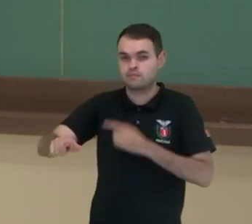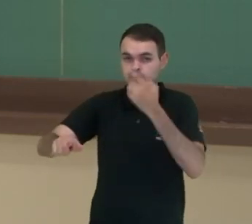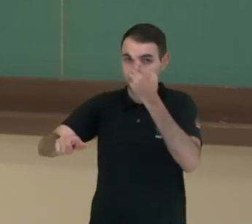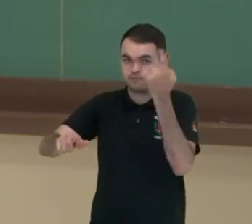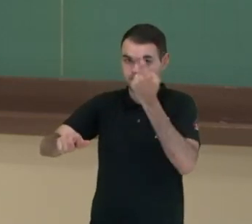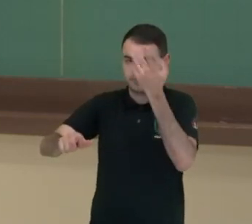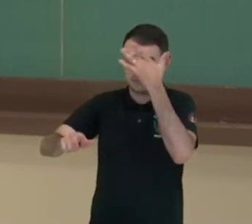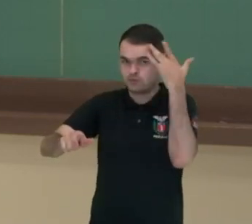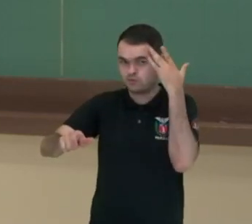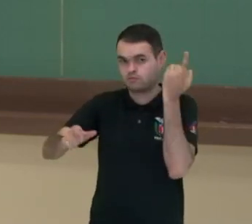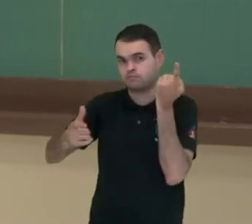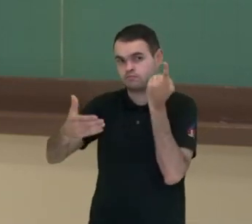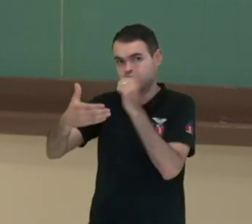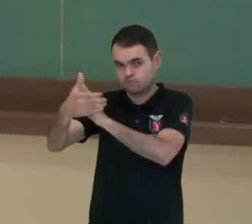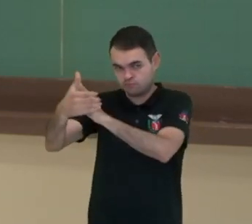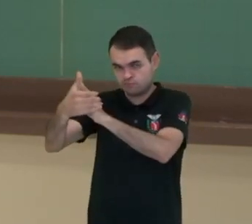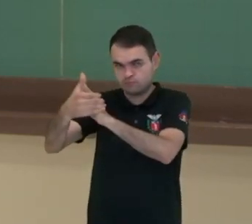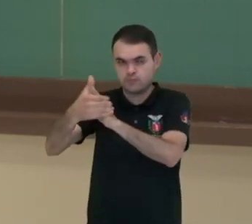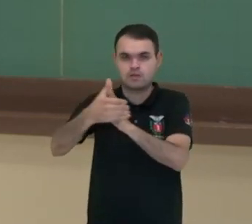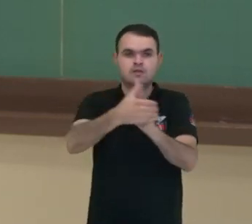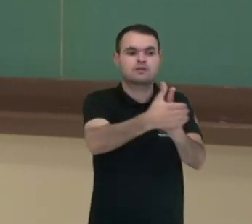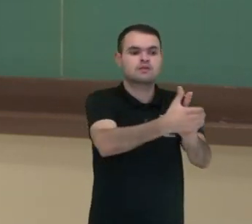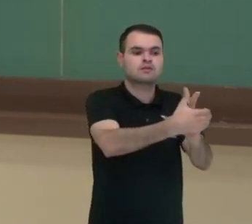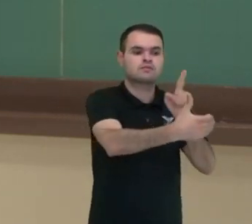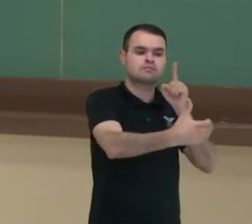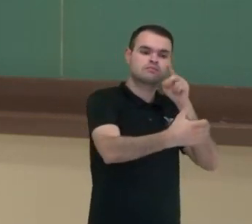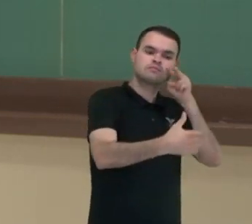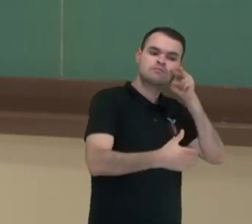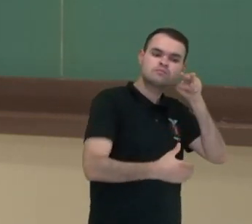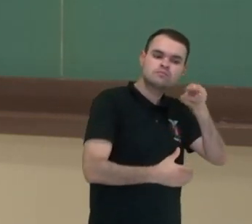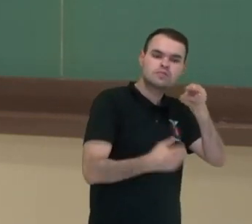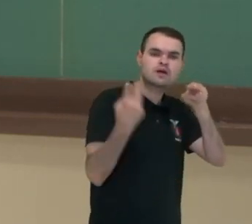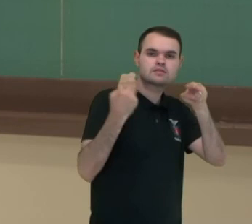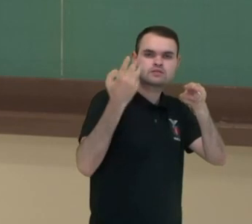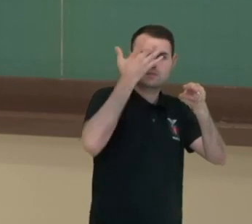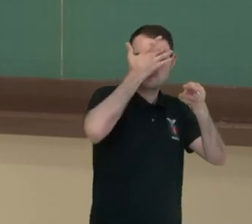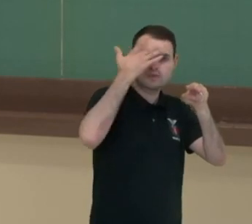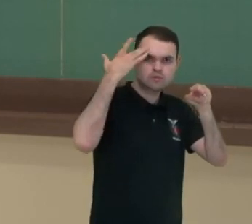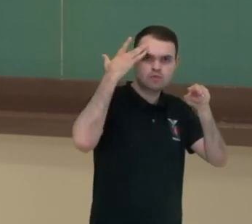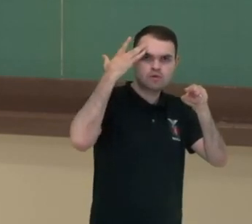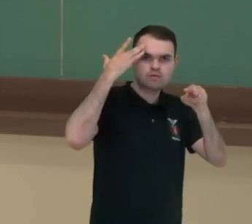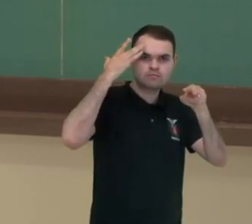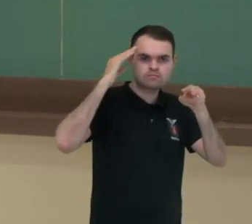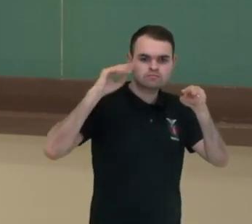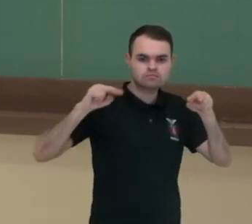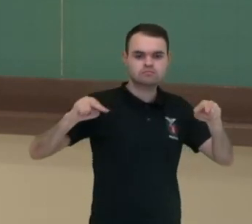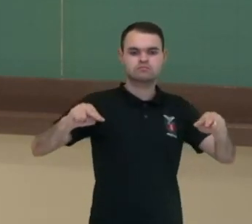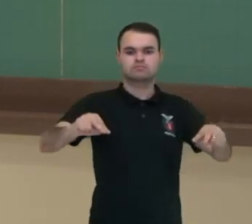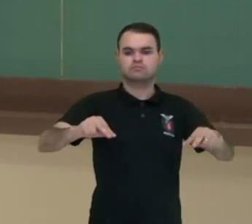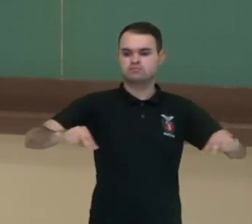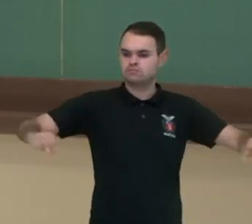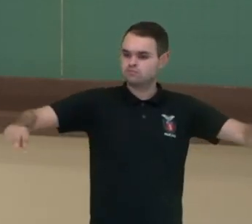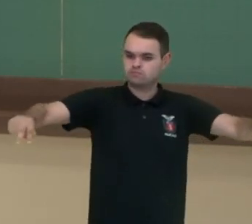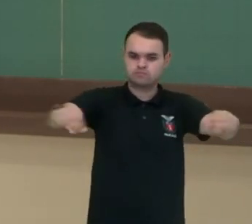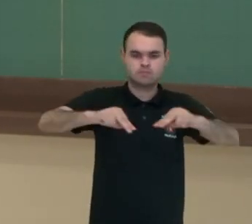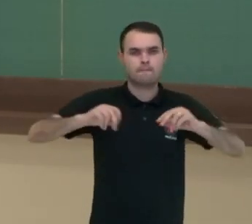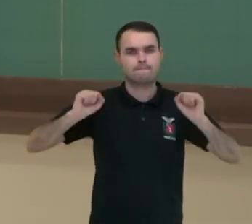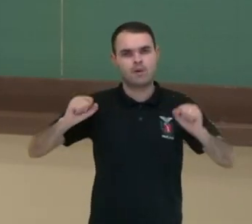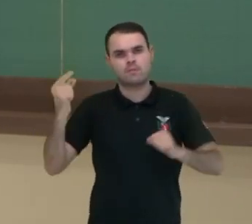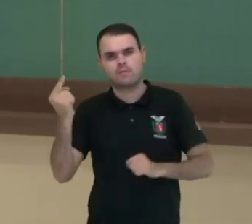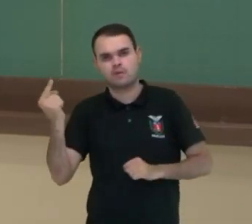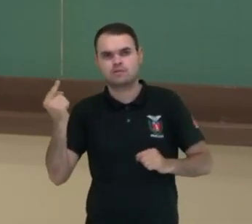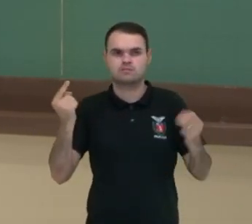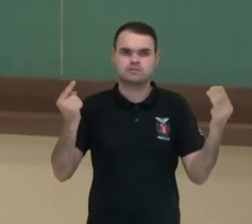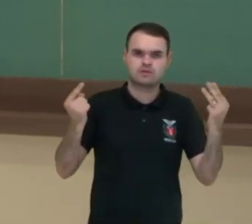pessoa. Narrador observador, terceira pessoa. Narrador onisciente, pode ocorrer tanto em primeira quanto